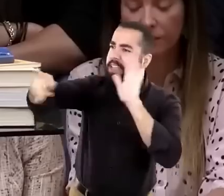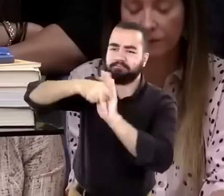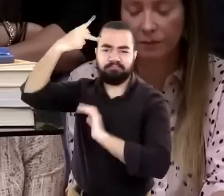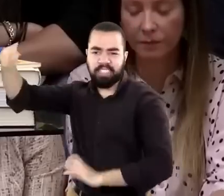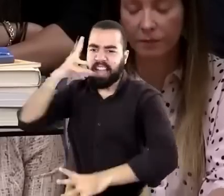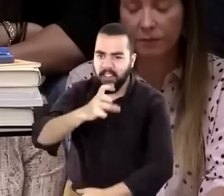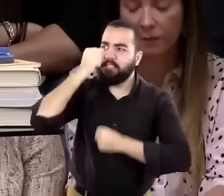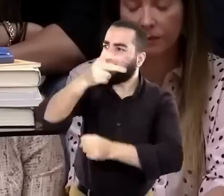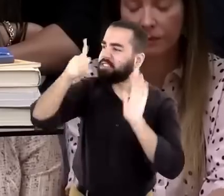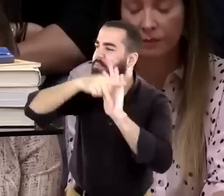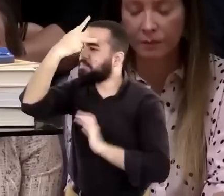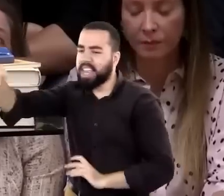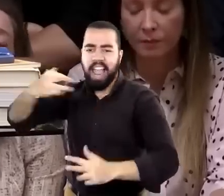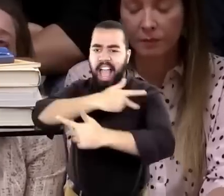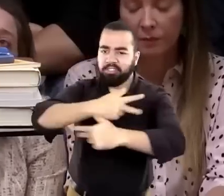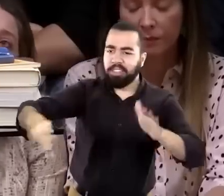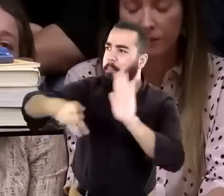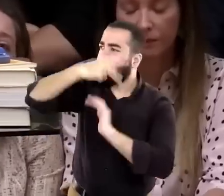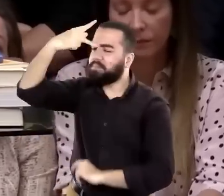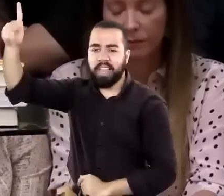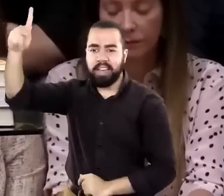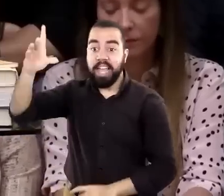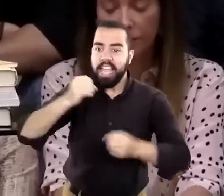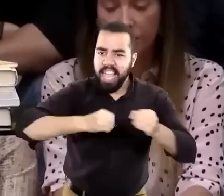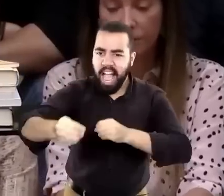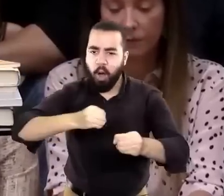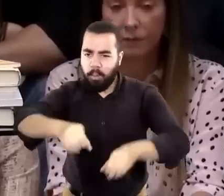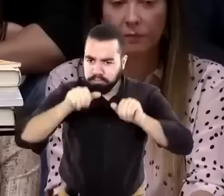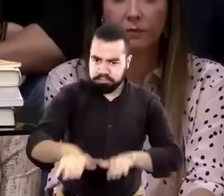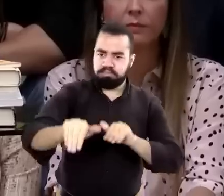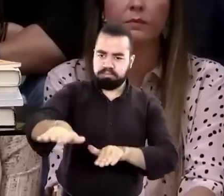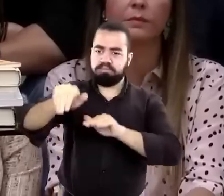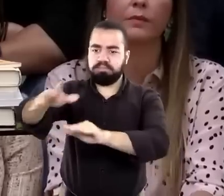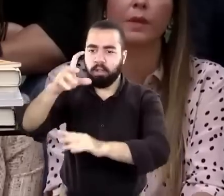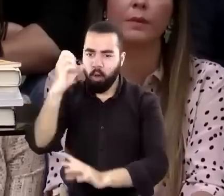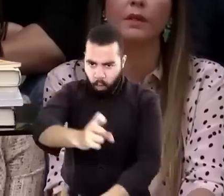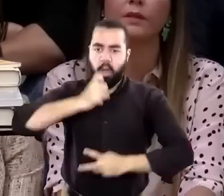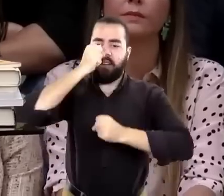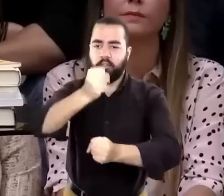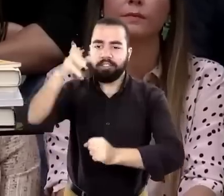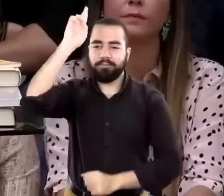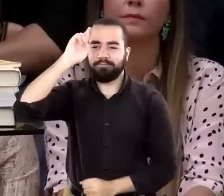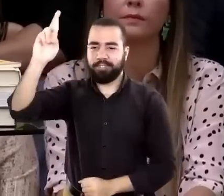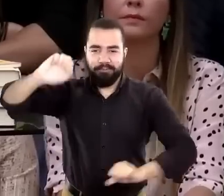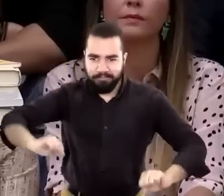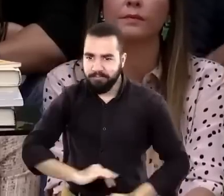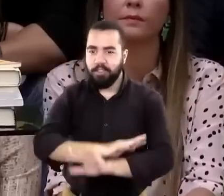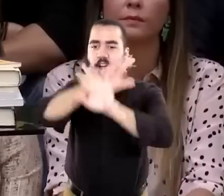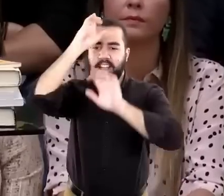a força vem dele, os recursos vêm dele, e a obra vai avançar, é na força do Senhor. Louvado seja Deus.